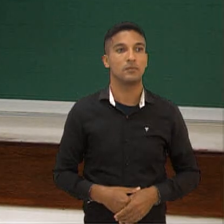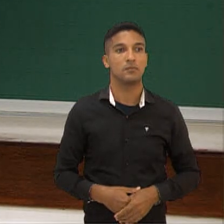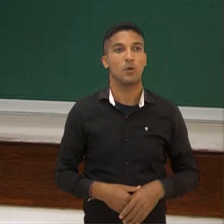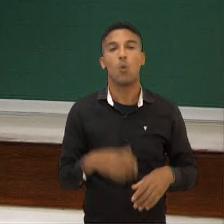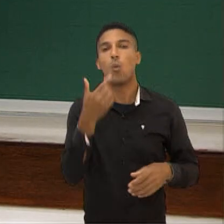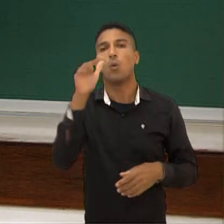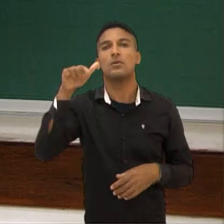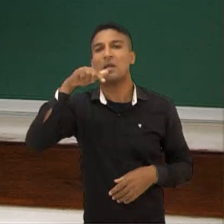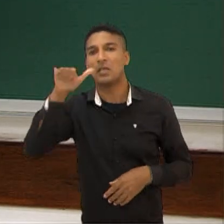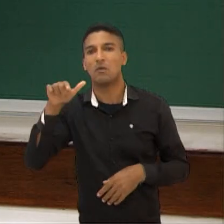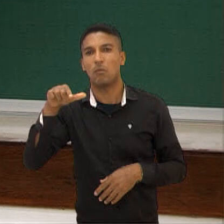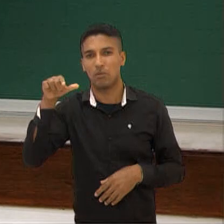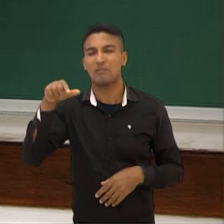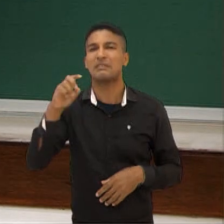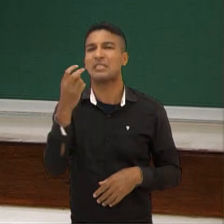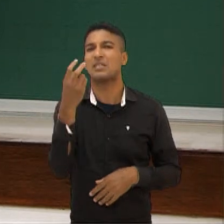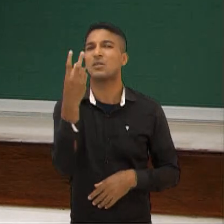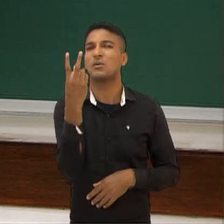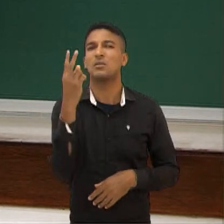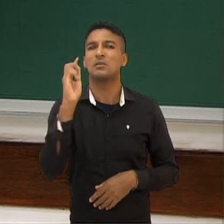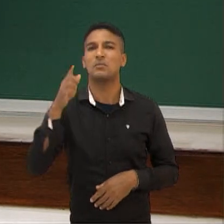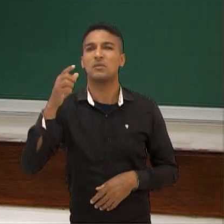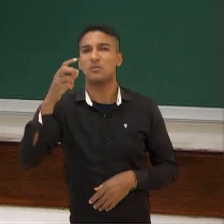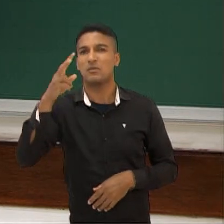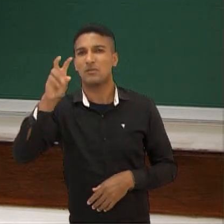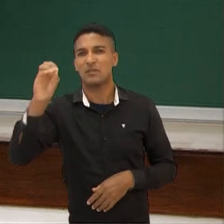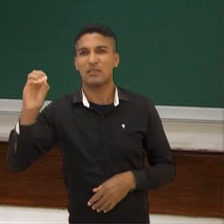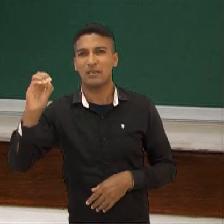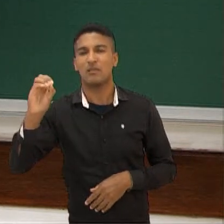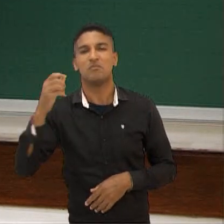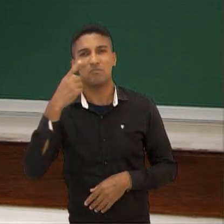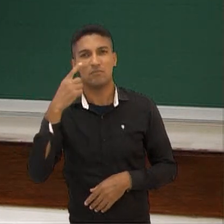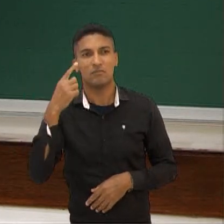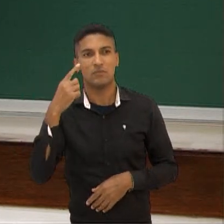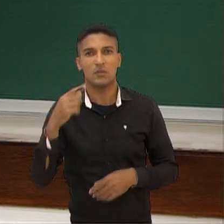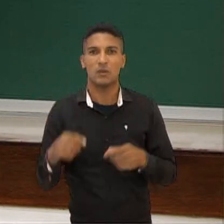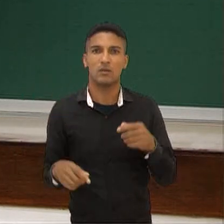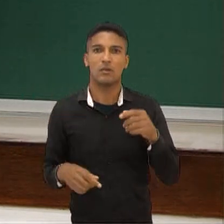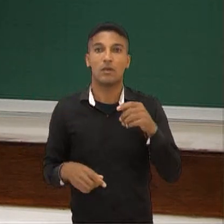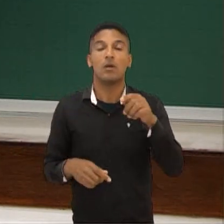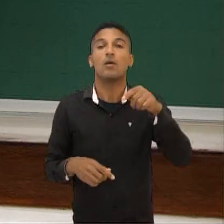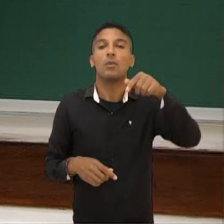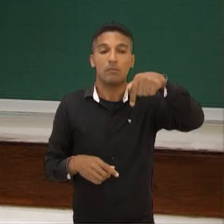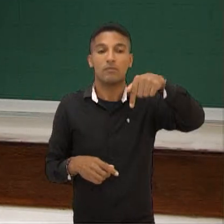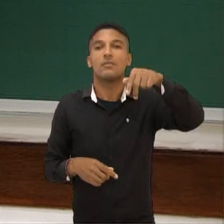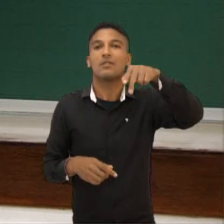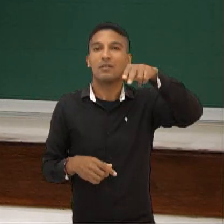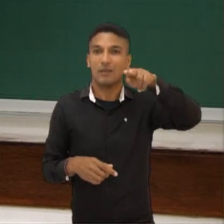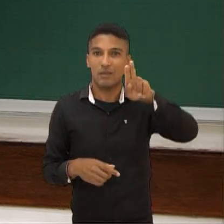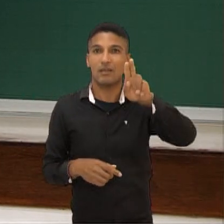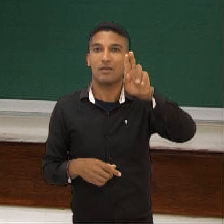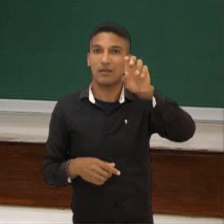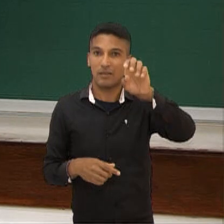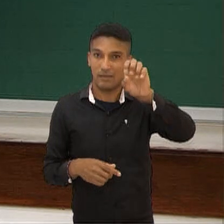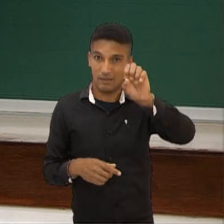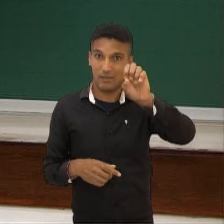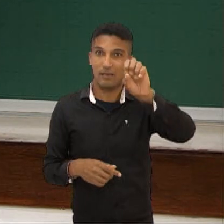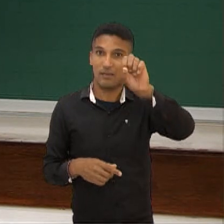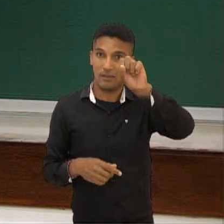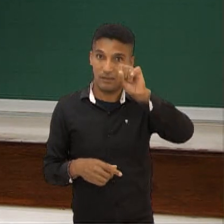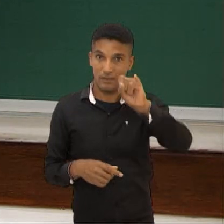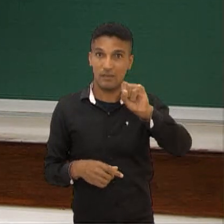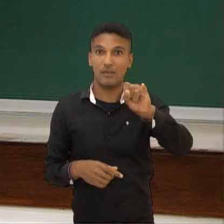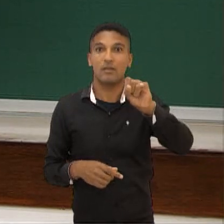2.500 e 700. Então, basicamente, só no caso dos quechua-hablantes em Lima, nós podemos encontrar todas